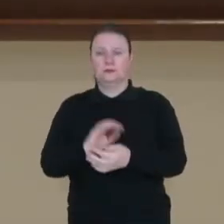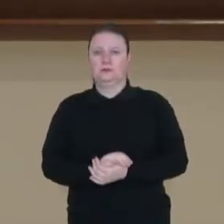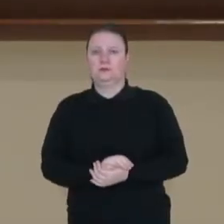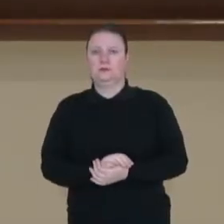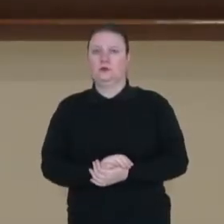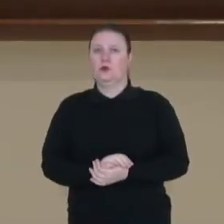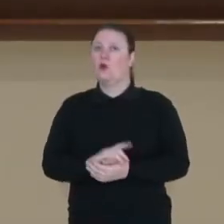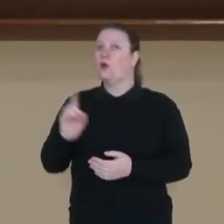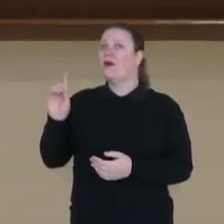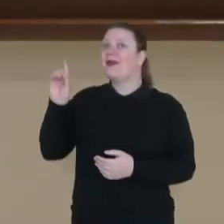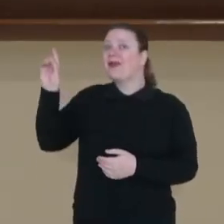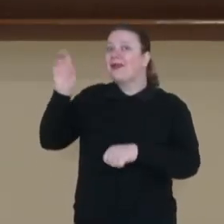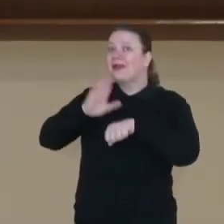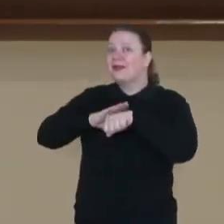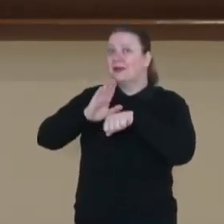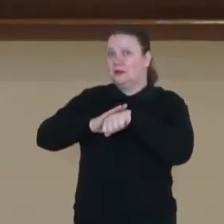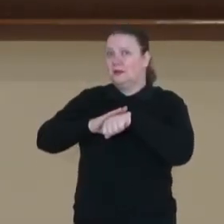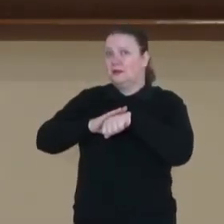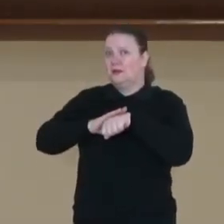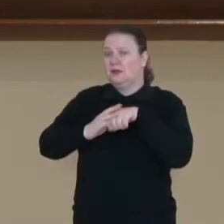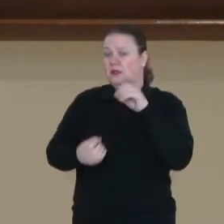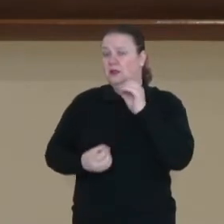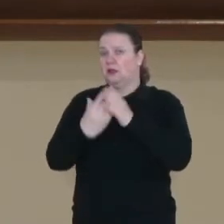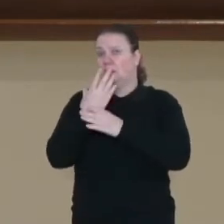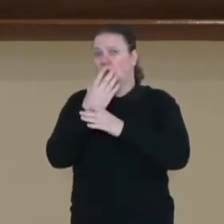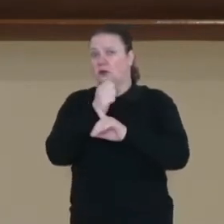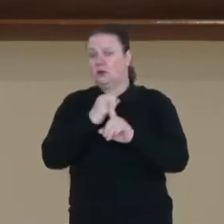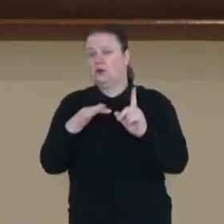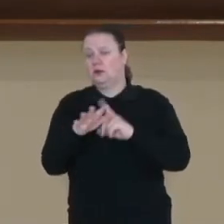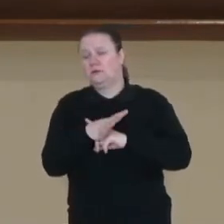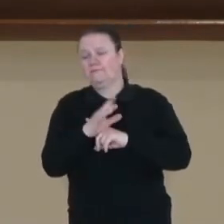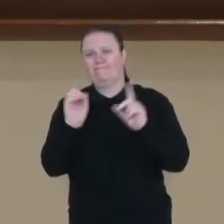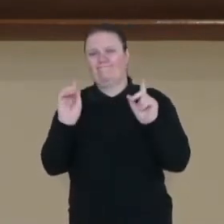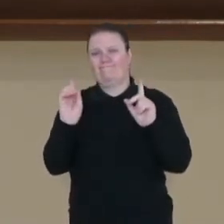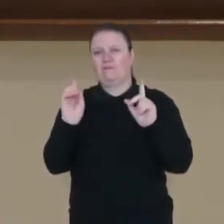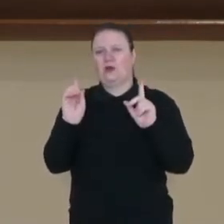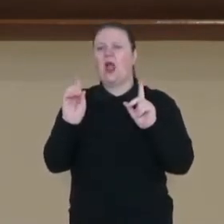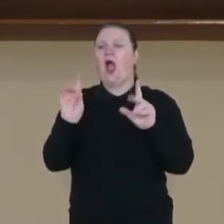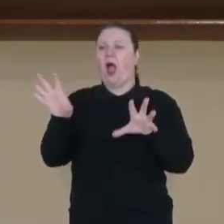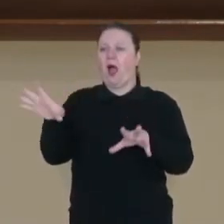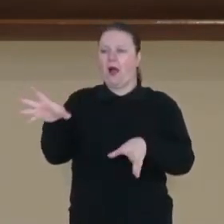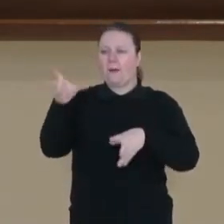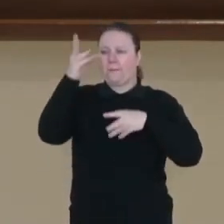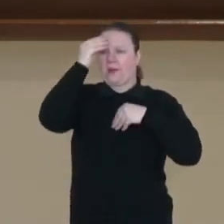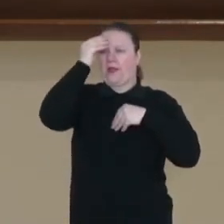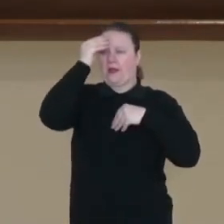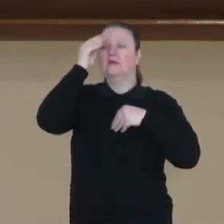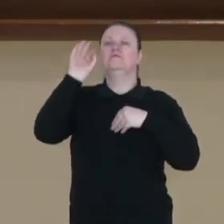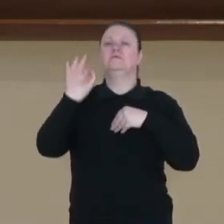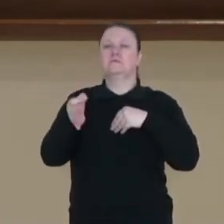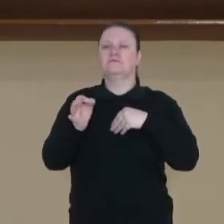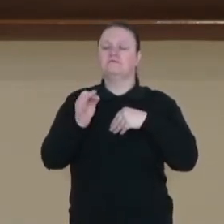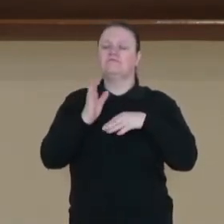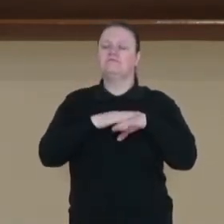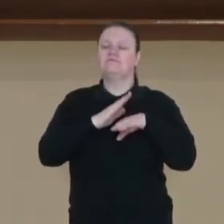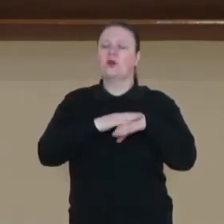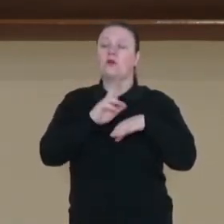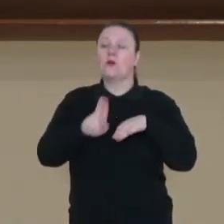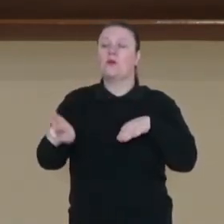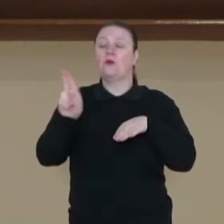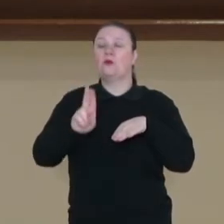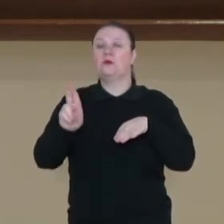Charles Darwin quem criou o darwinismo social. Eles vão se apropriar da teoria dele e vão acabar